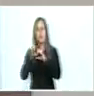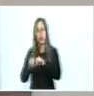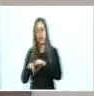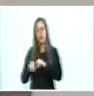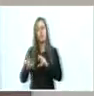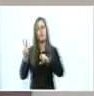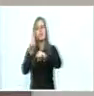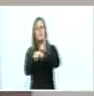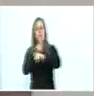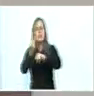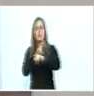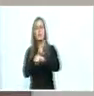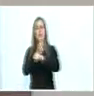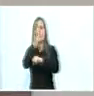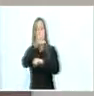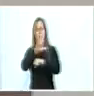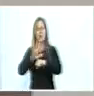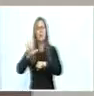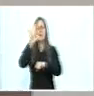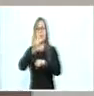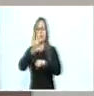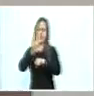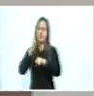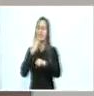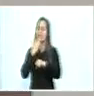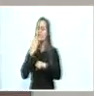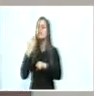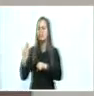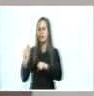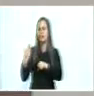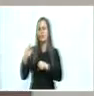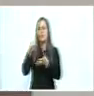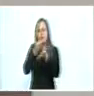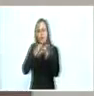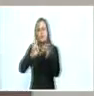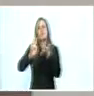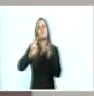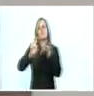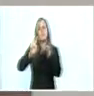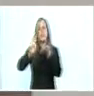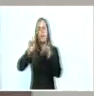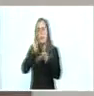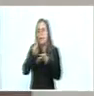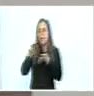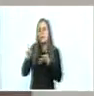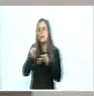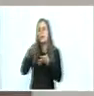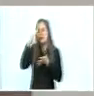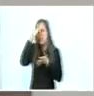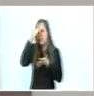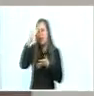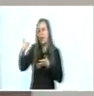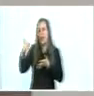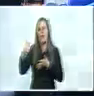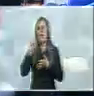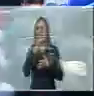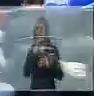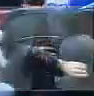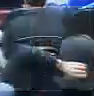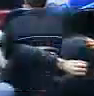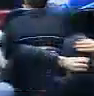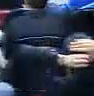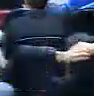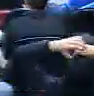para Viçosa e região. Solicito a minha reinscrição, senhor presidente. Muito obrigado. Boa noite a todos.